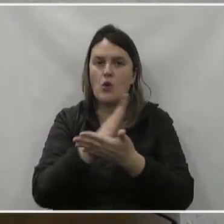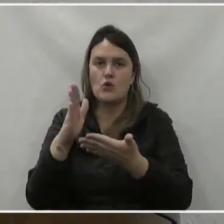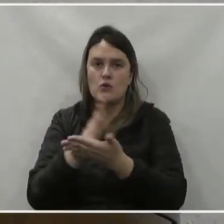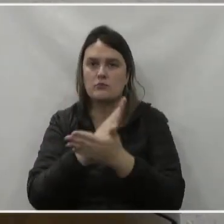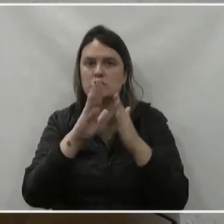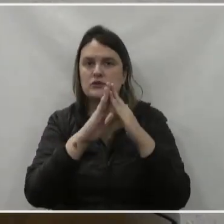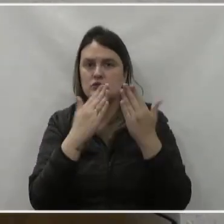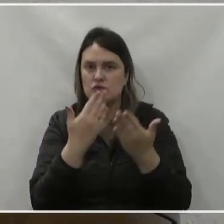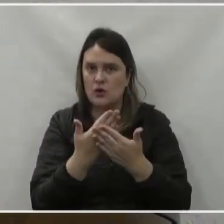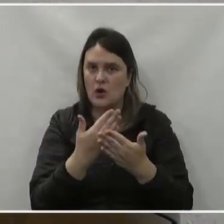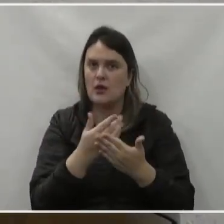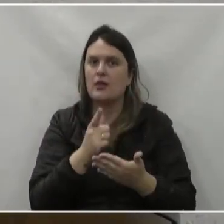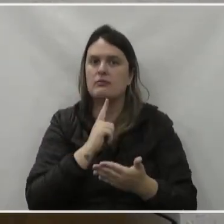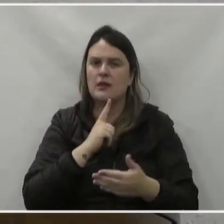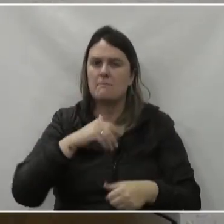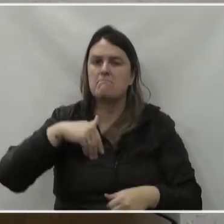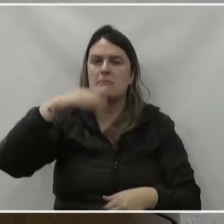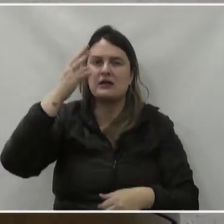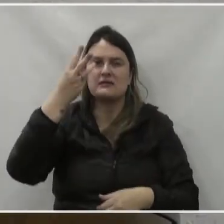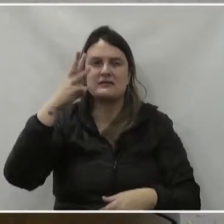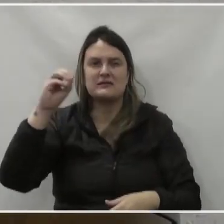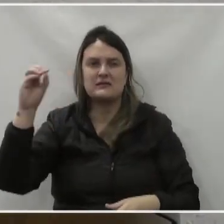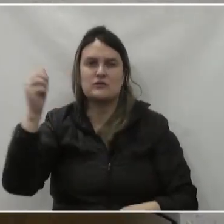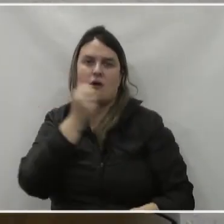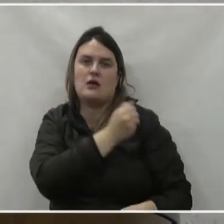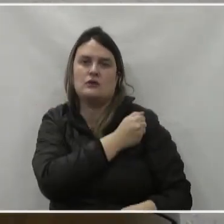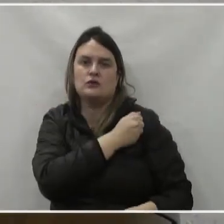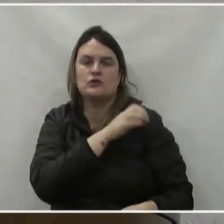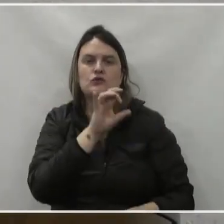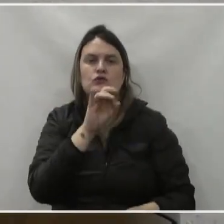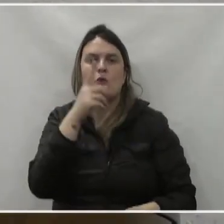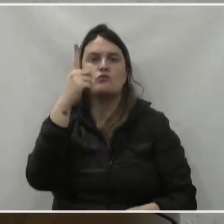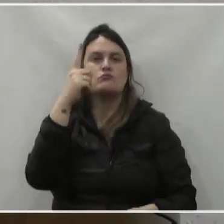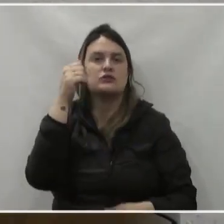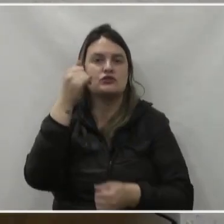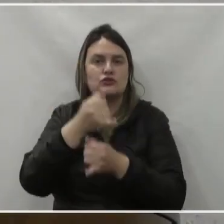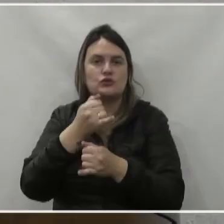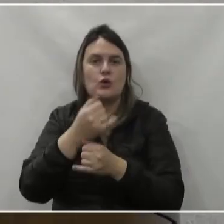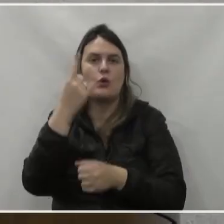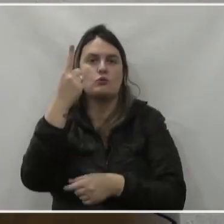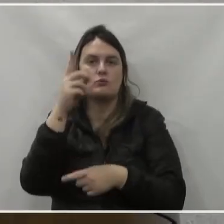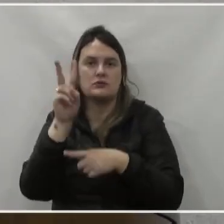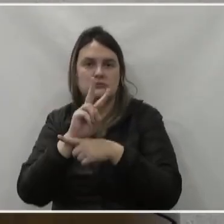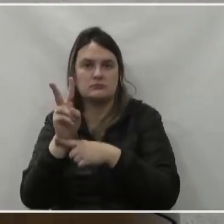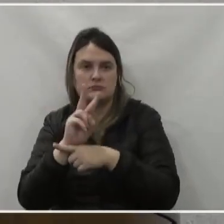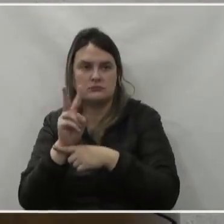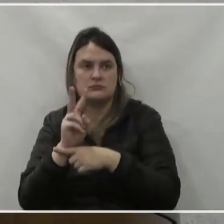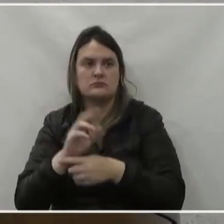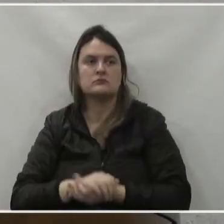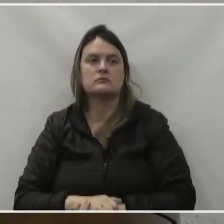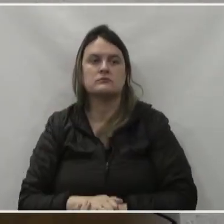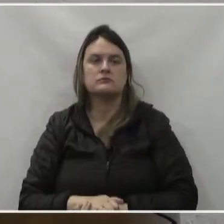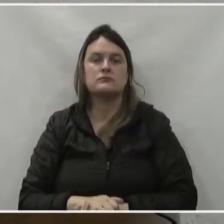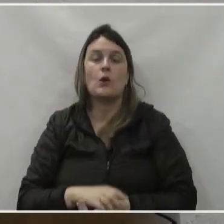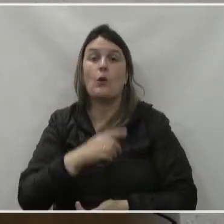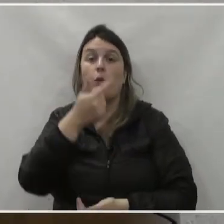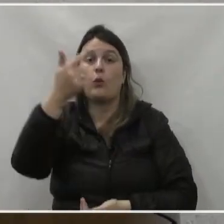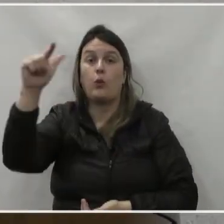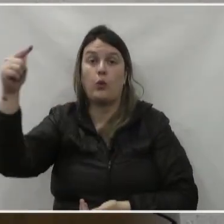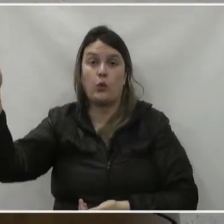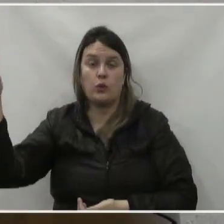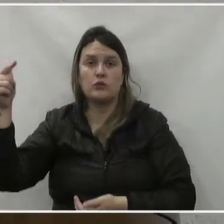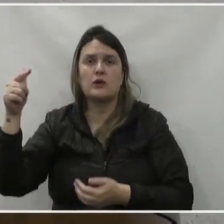escolas, temos mais de 300 alunos com apenas uma diretora e uma supervisora, enquanto outras